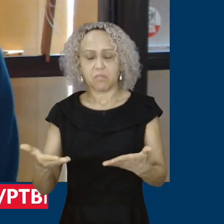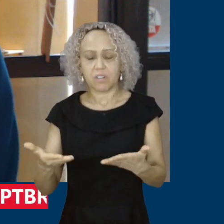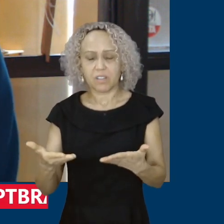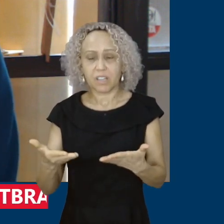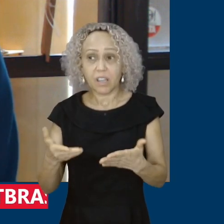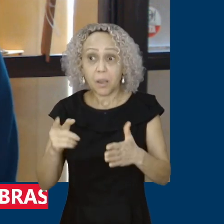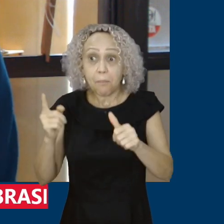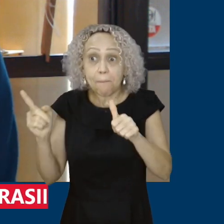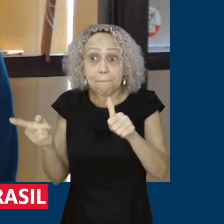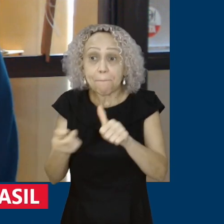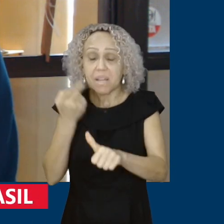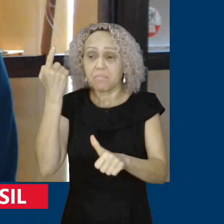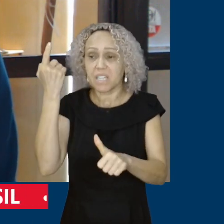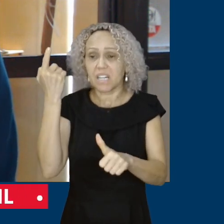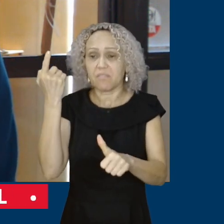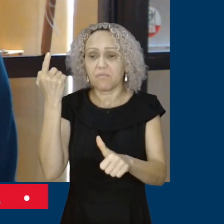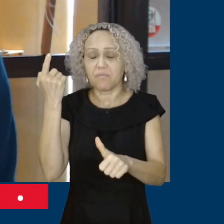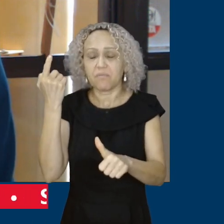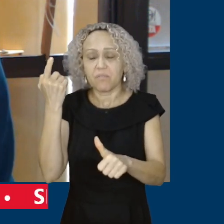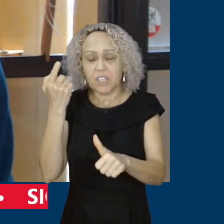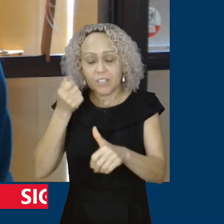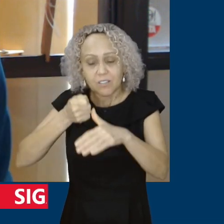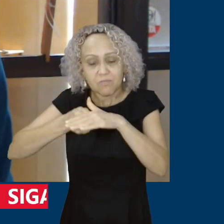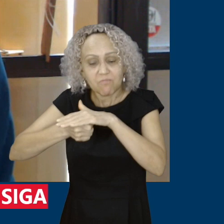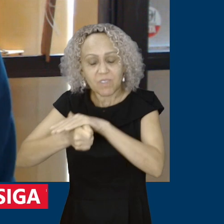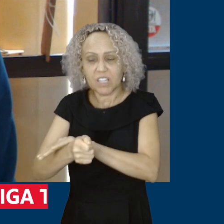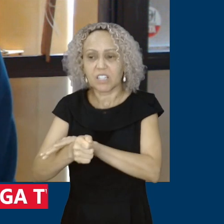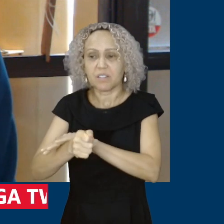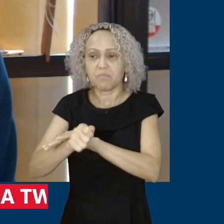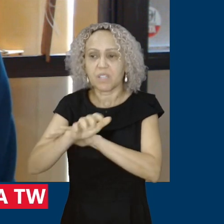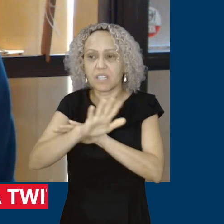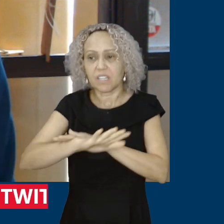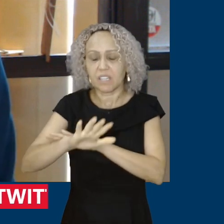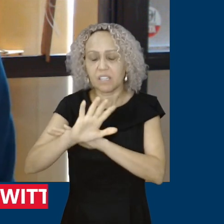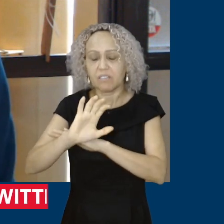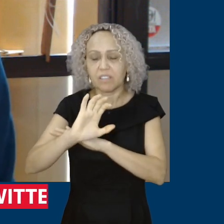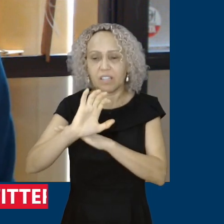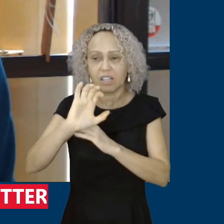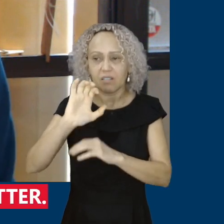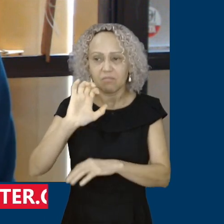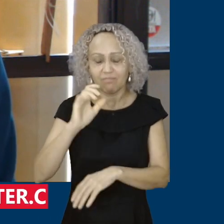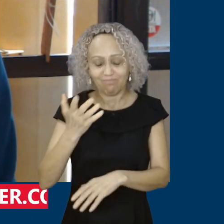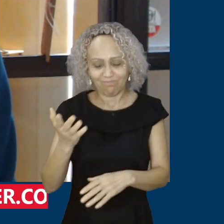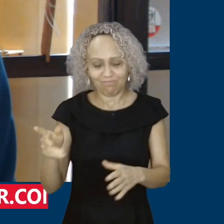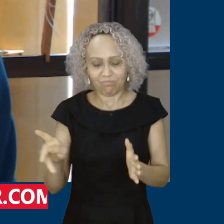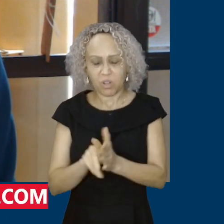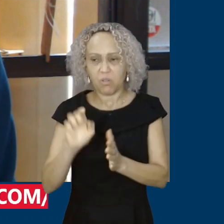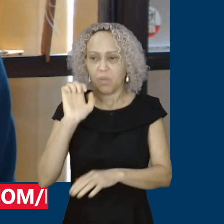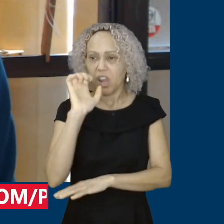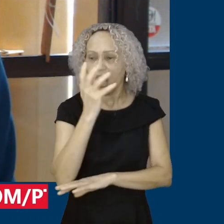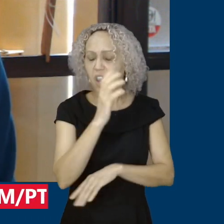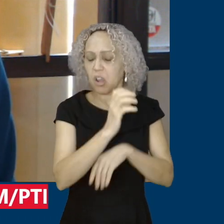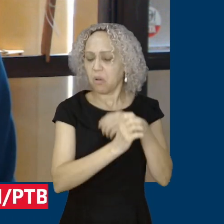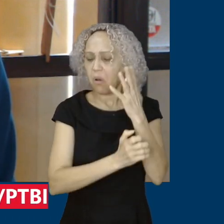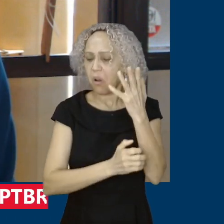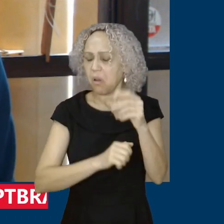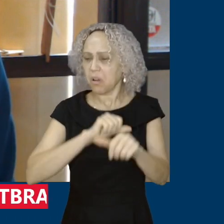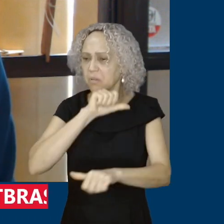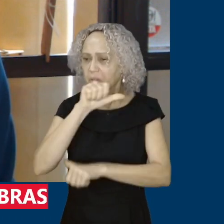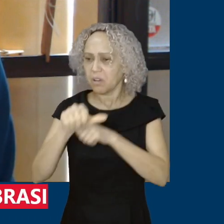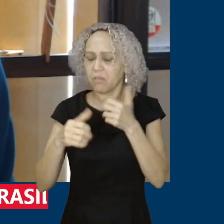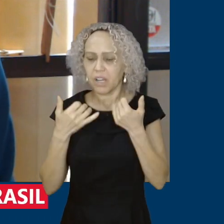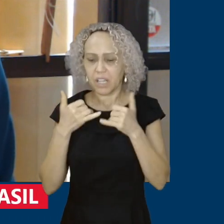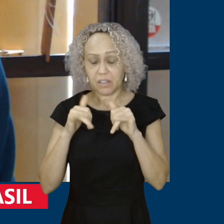investimento desta ordem na transição ecológica, na transição energética. Não é pouca coisa a gente